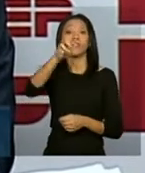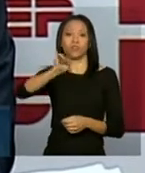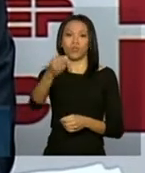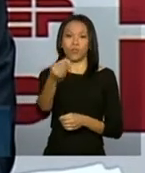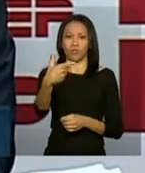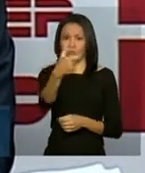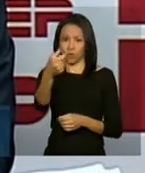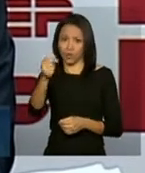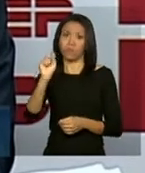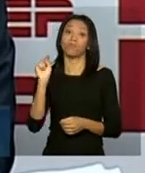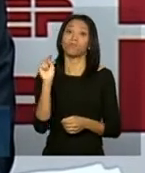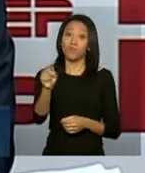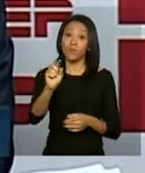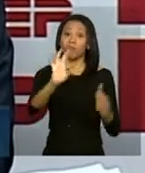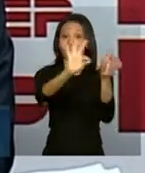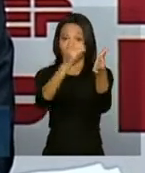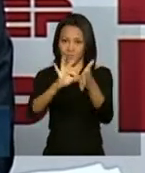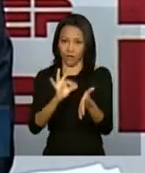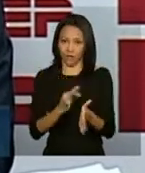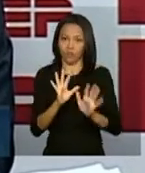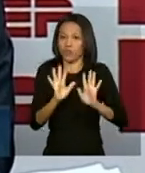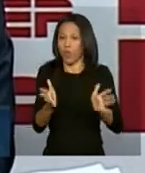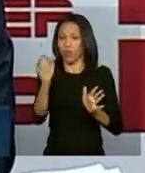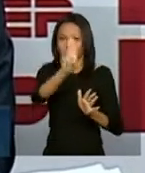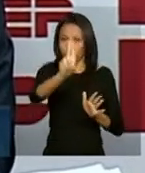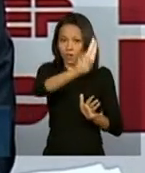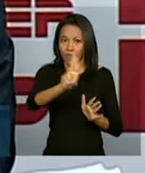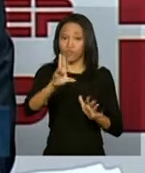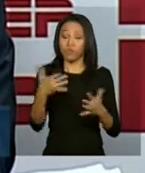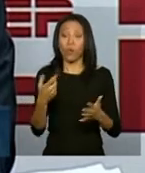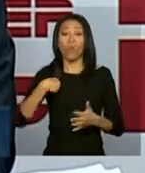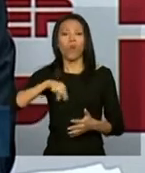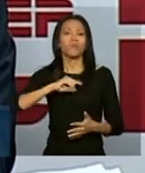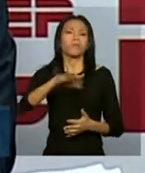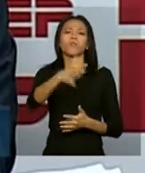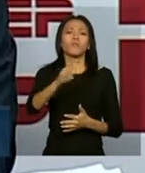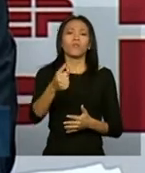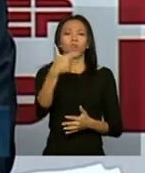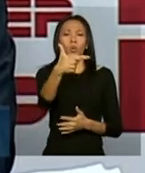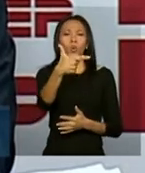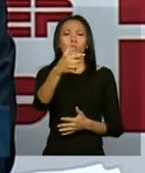e 200 mil matrículas. Então, nós temos mais ou menos 2